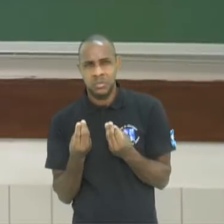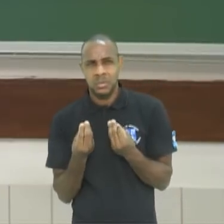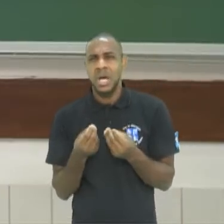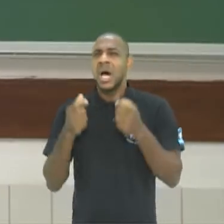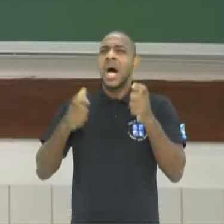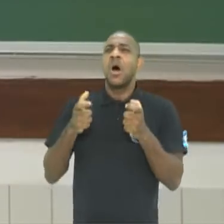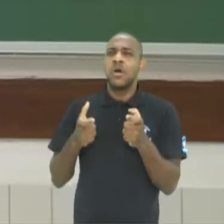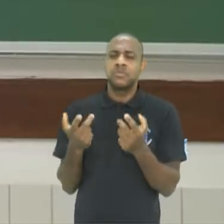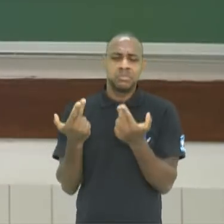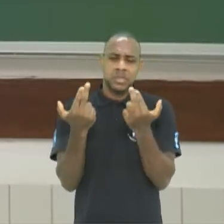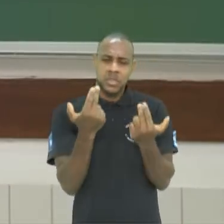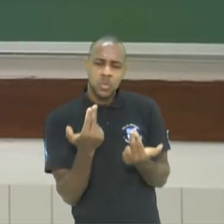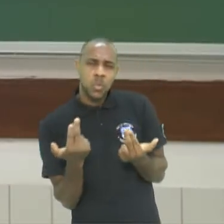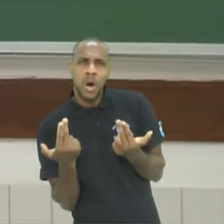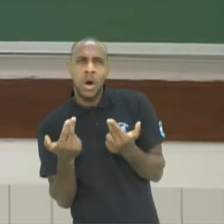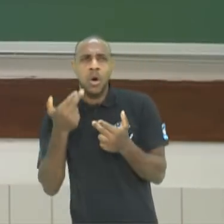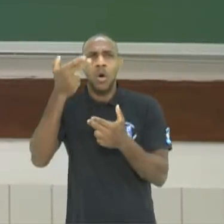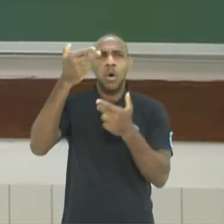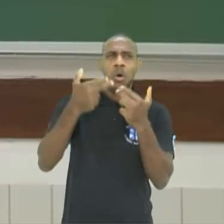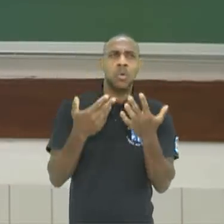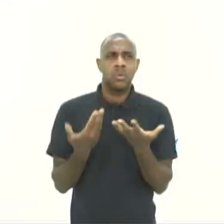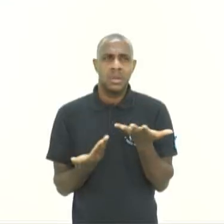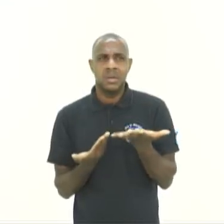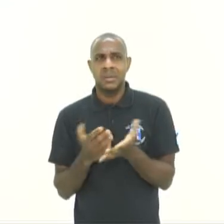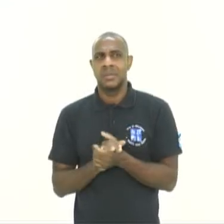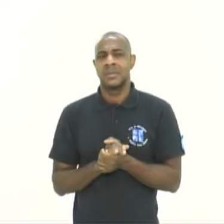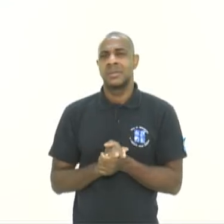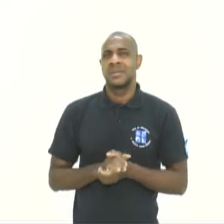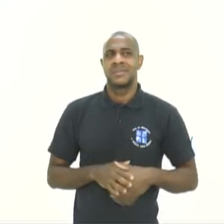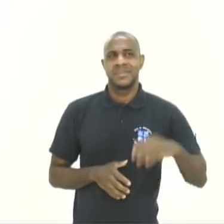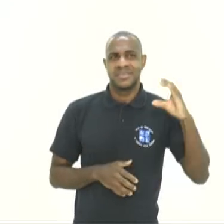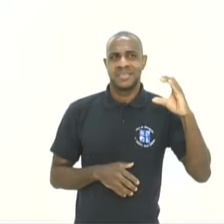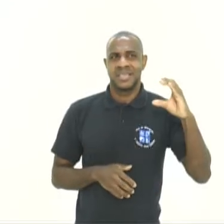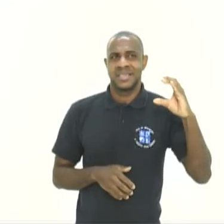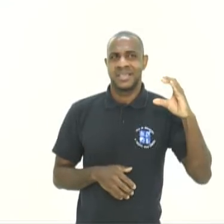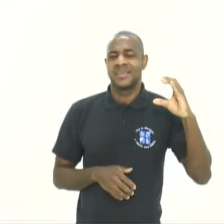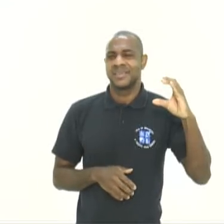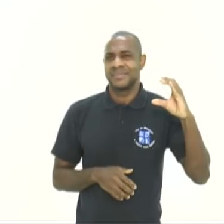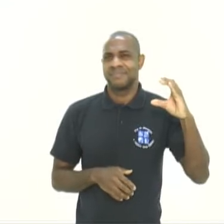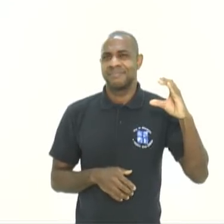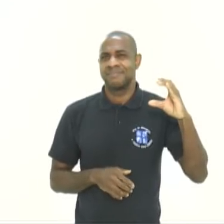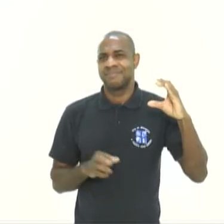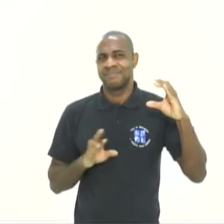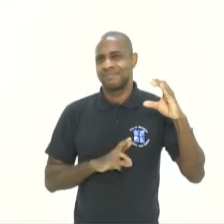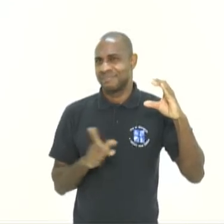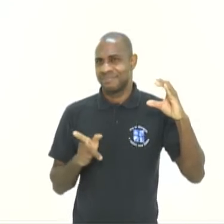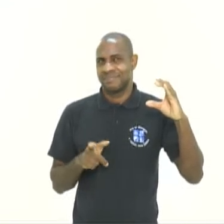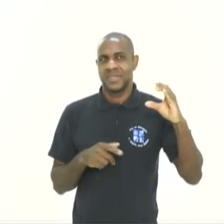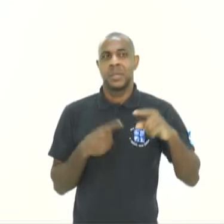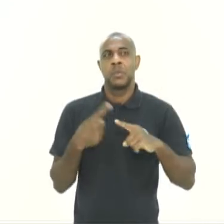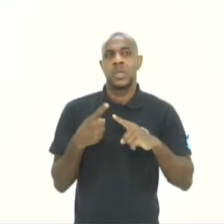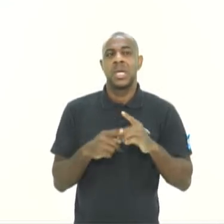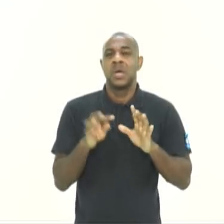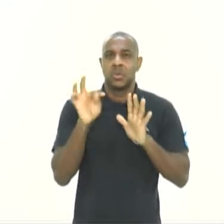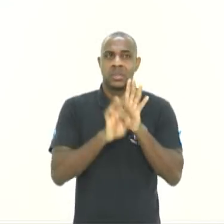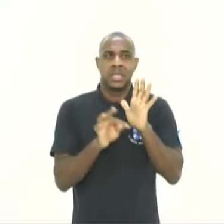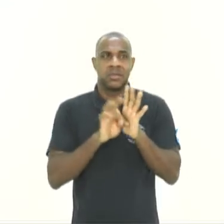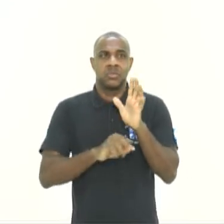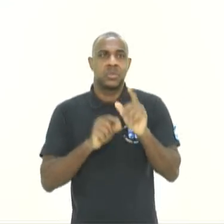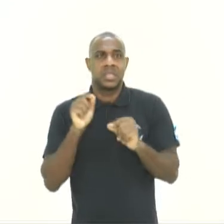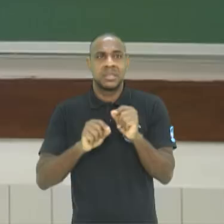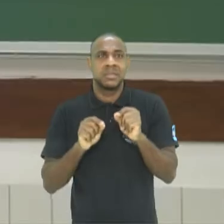não se assemelham? Não se assemelham justamente na subjetividade. Por quê? O texto dissertativo é